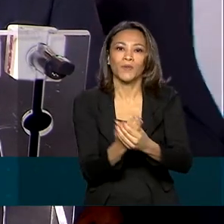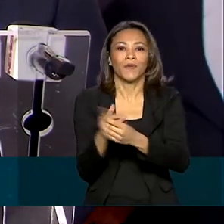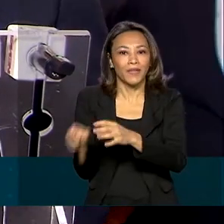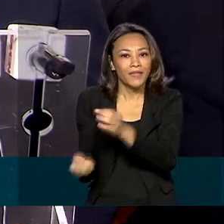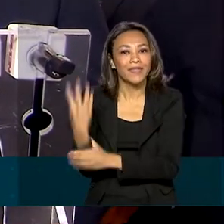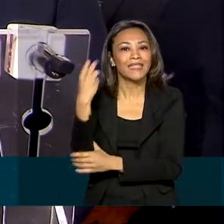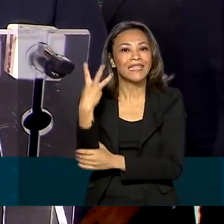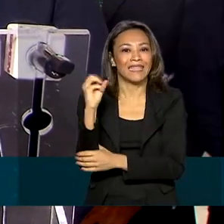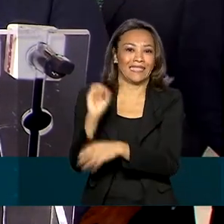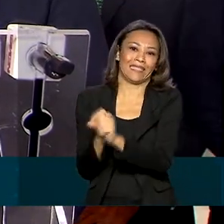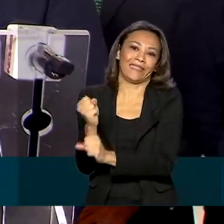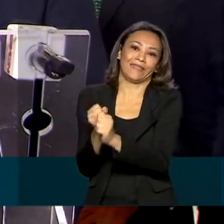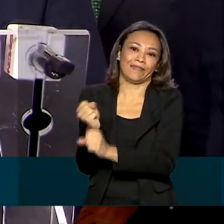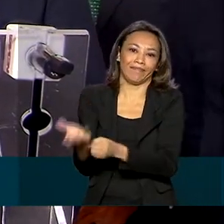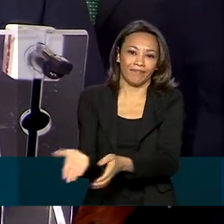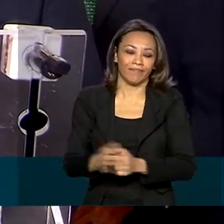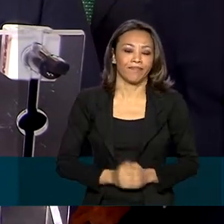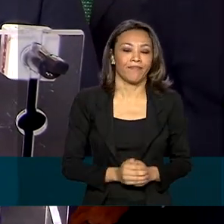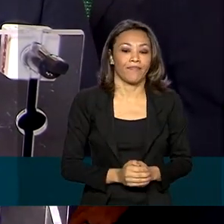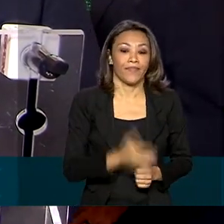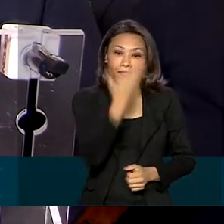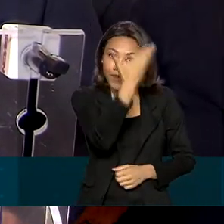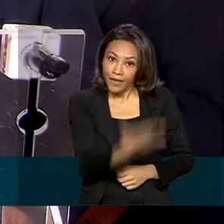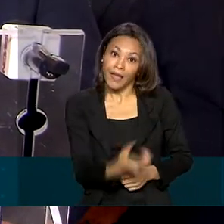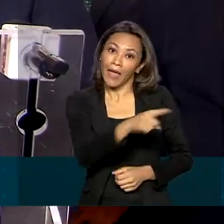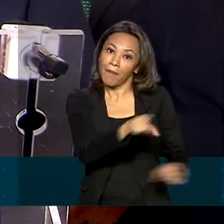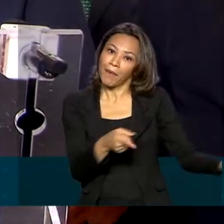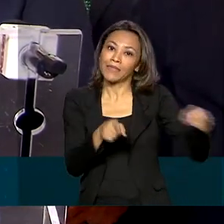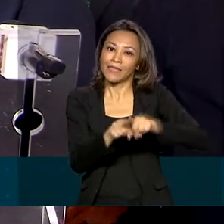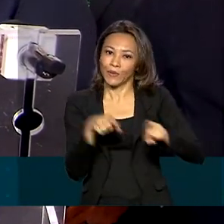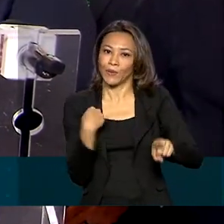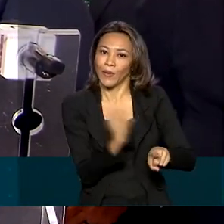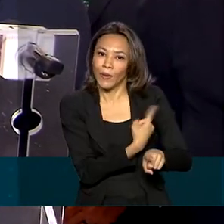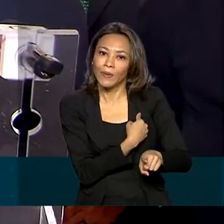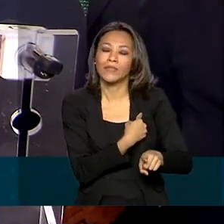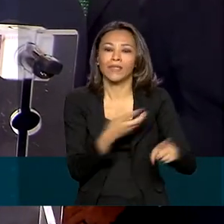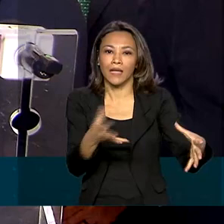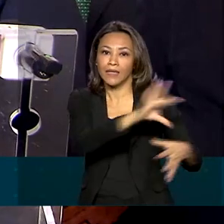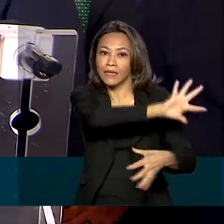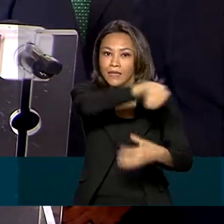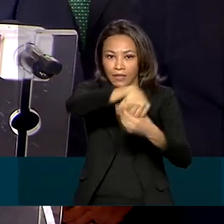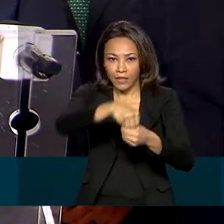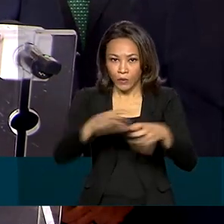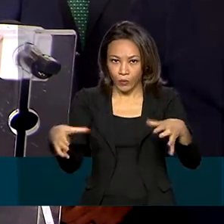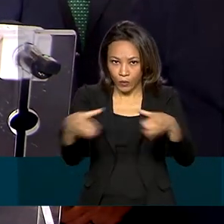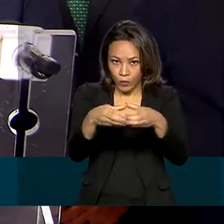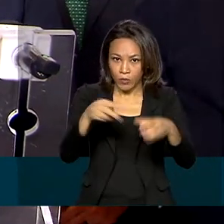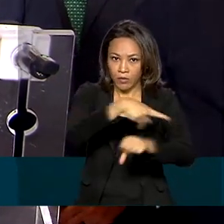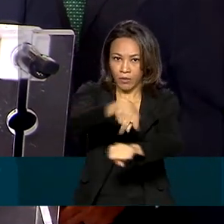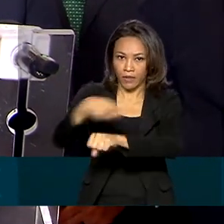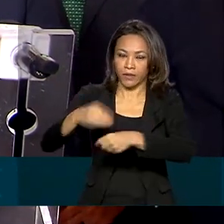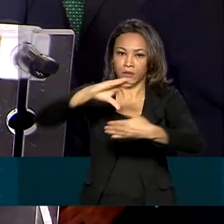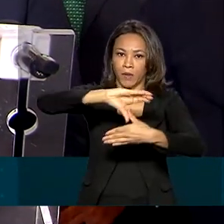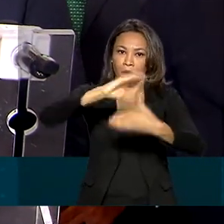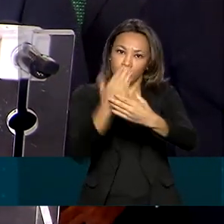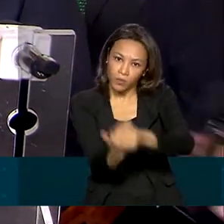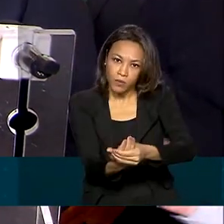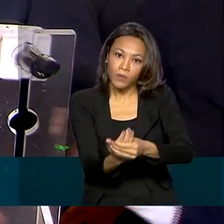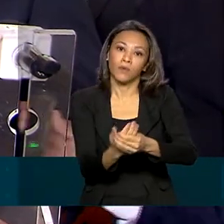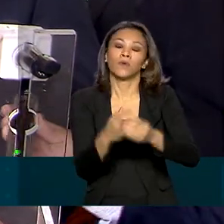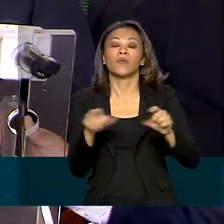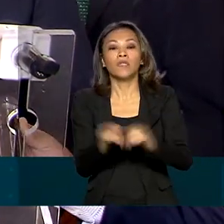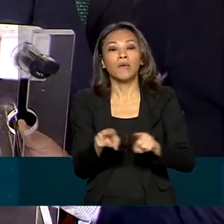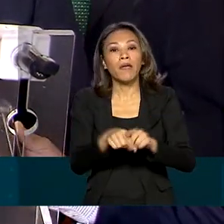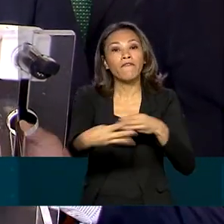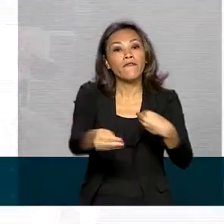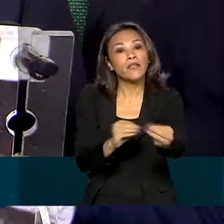Uruguai é um parceiro nosso, é um país importante, integra o Mercosul. Conversamos também da possibilidade de flexibilizar